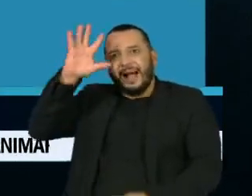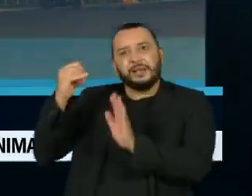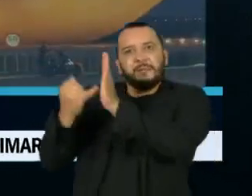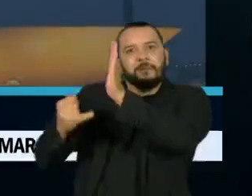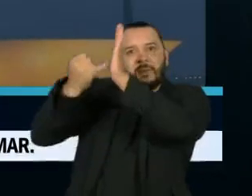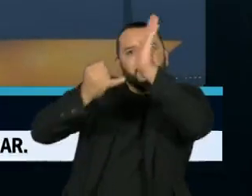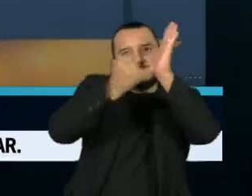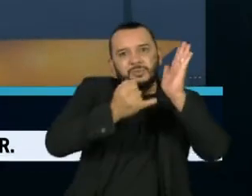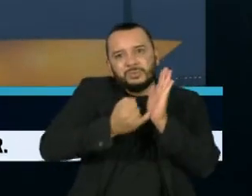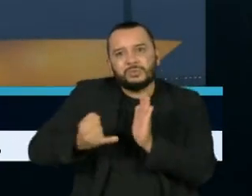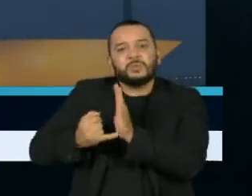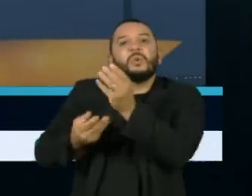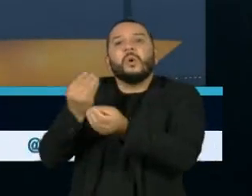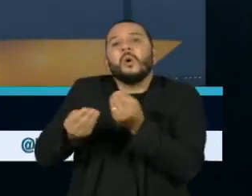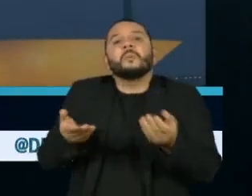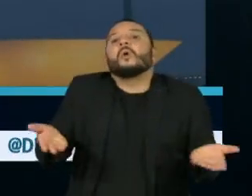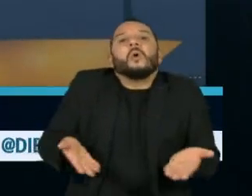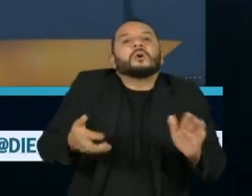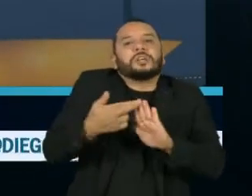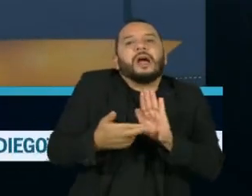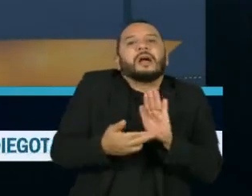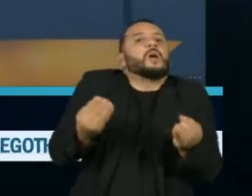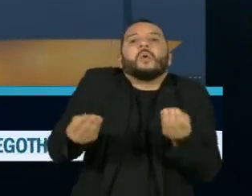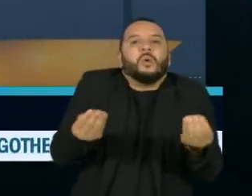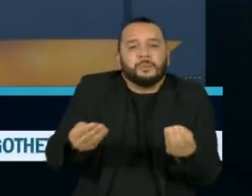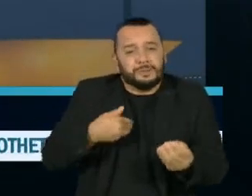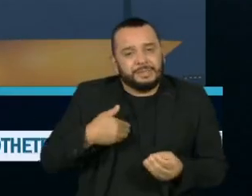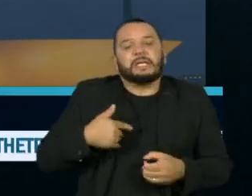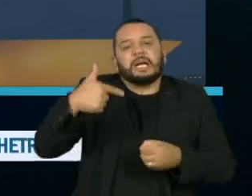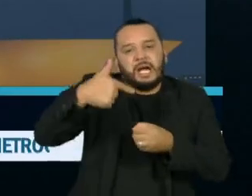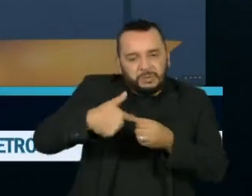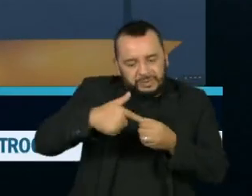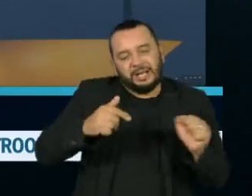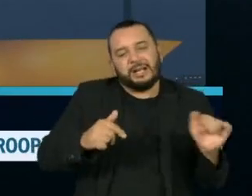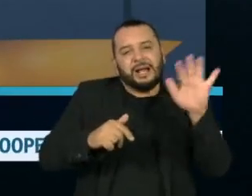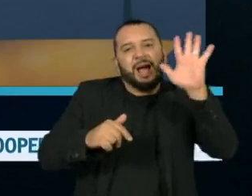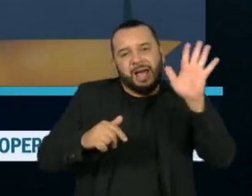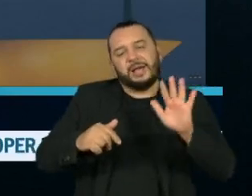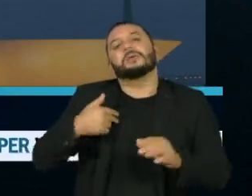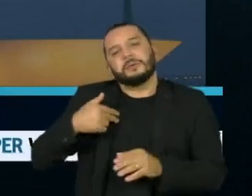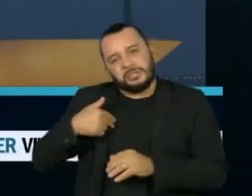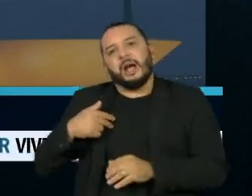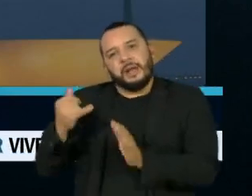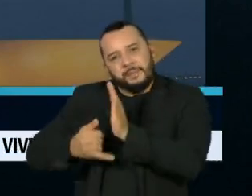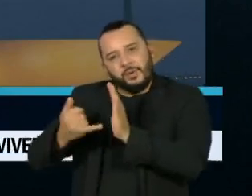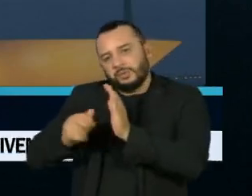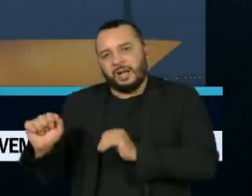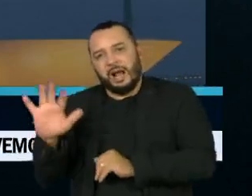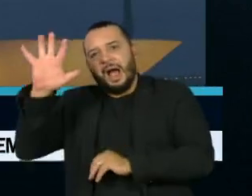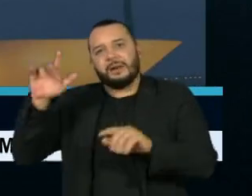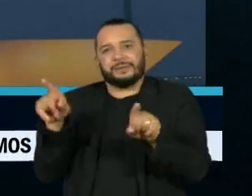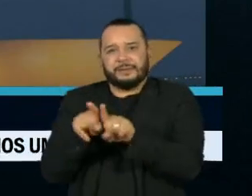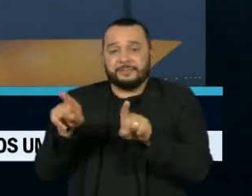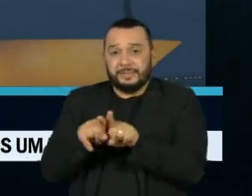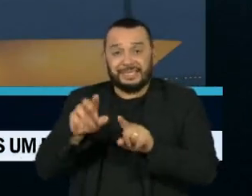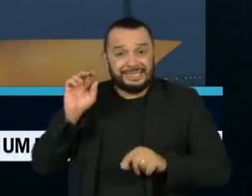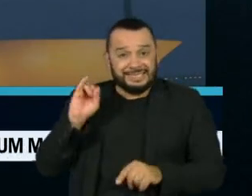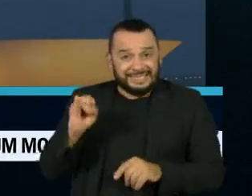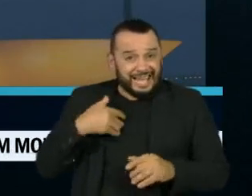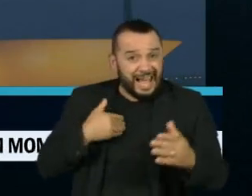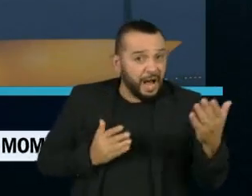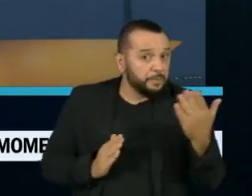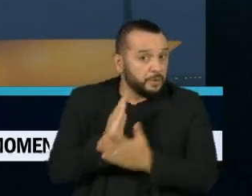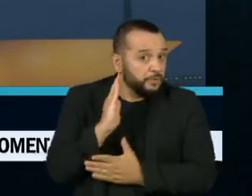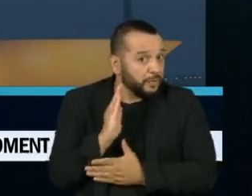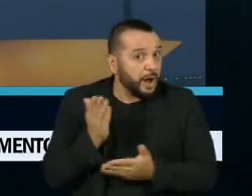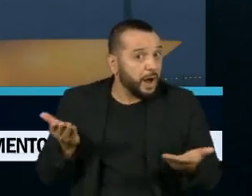Pela regra atual, se o preço dos combustíveis sobe, o imposto aumenta na mesma proporção. Se aprovada, entretanto,